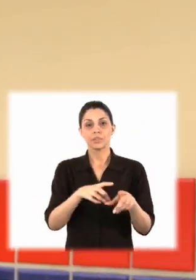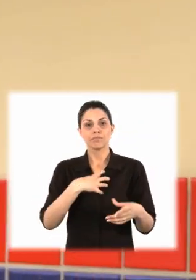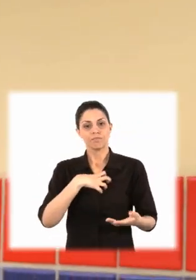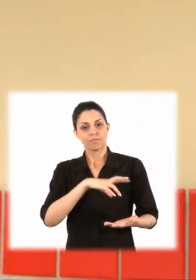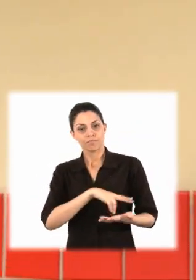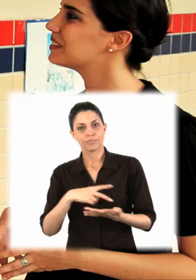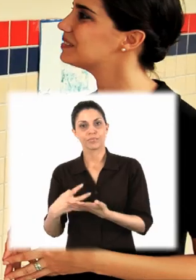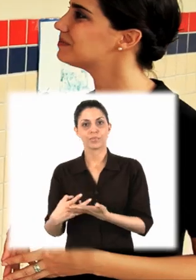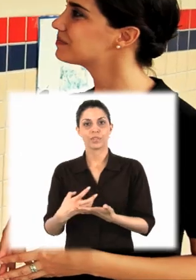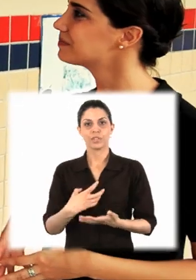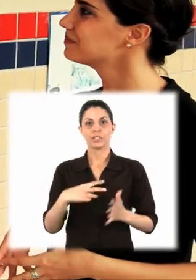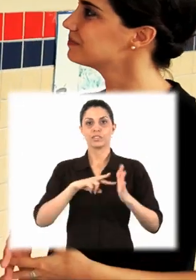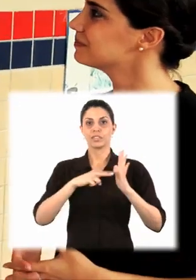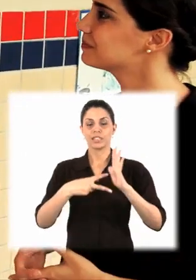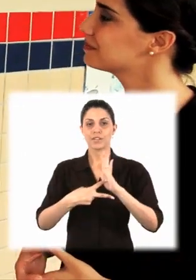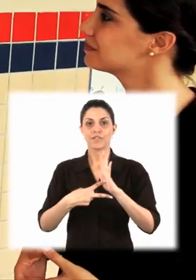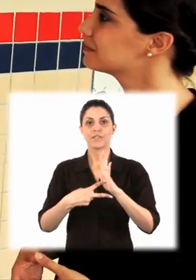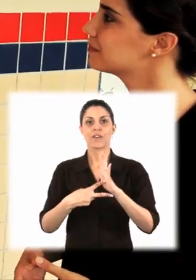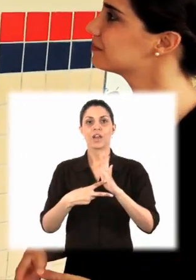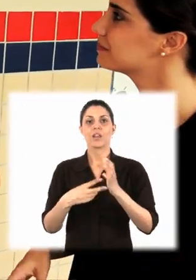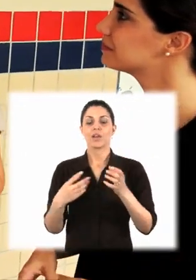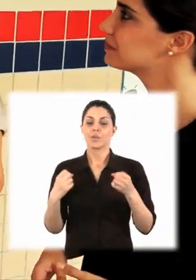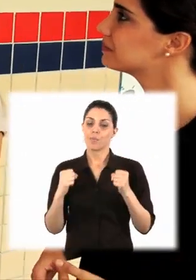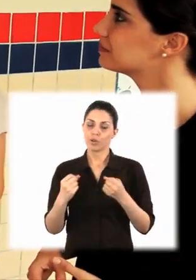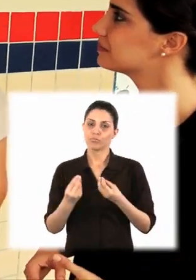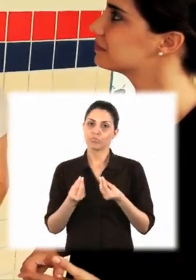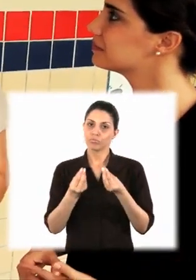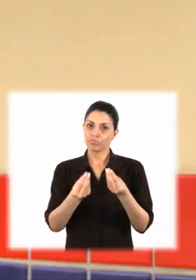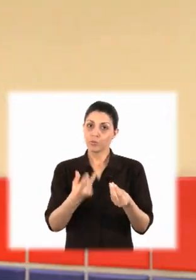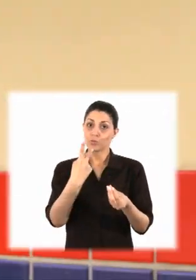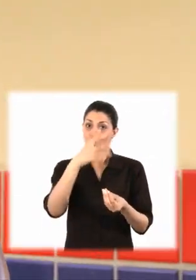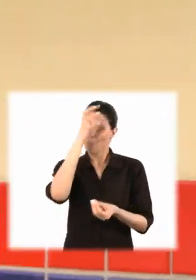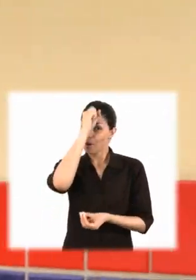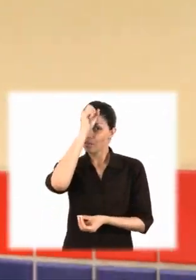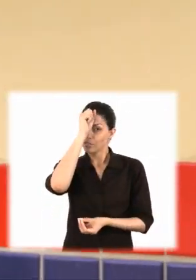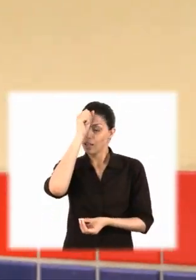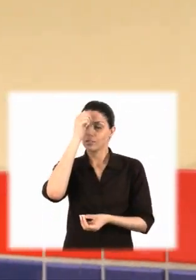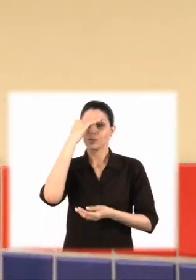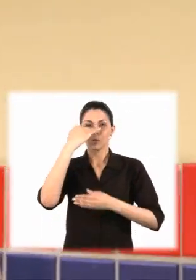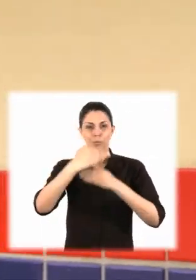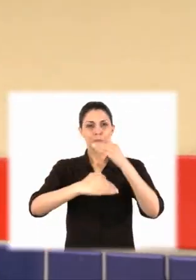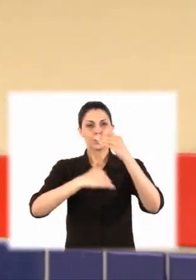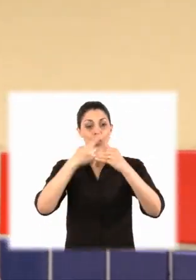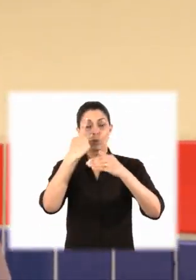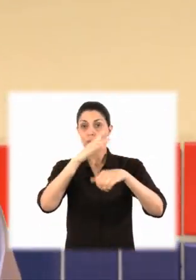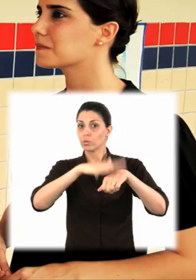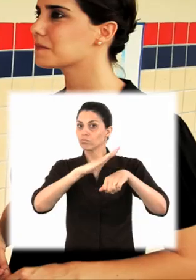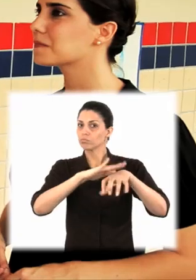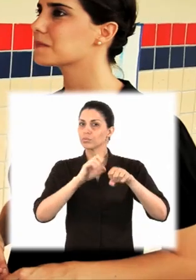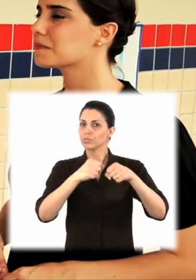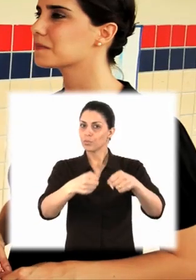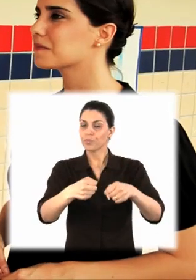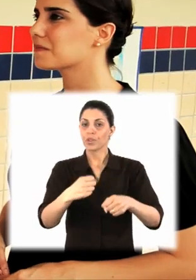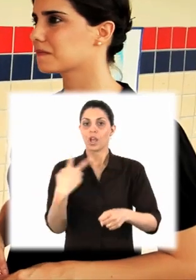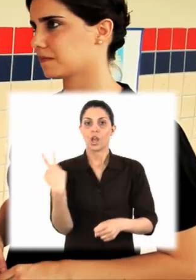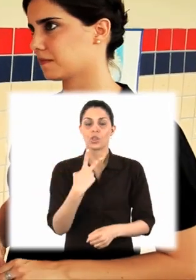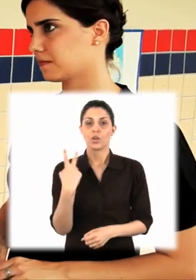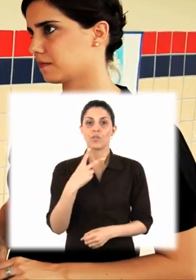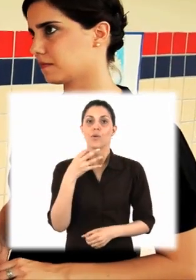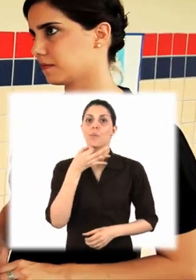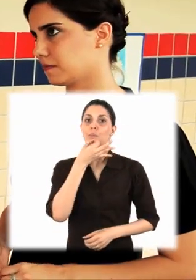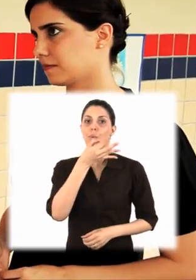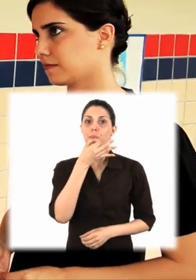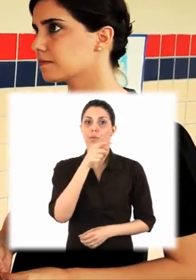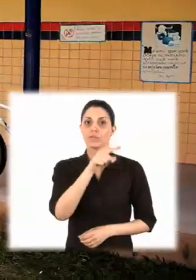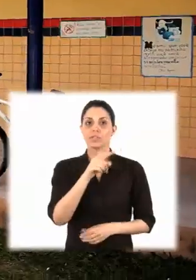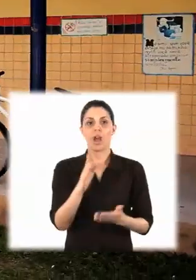textos, né? E para poder contribuir aí com o seu aprendizado, com essa sua busca, nós queremos propor para você